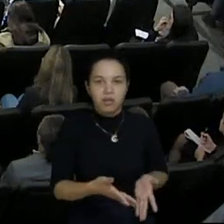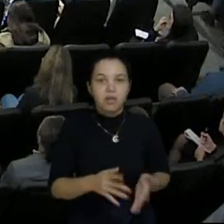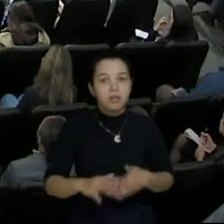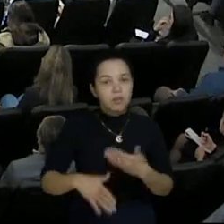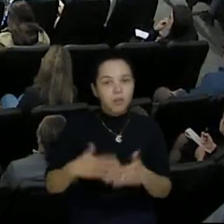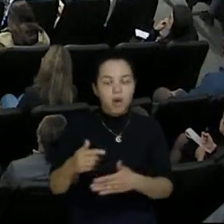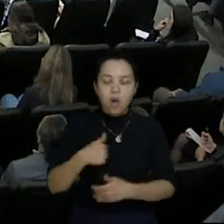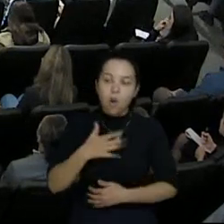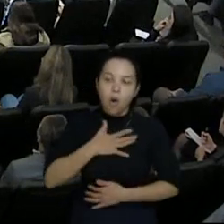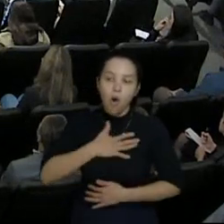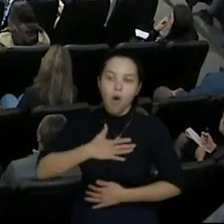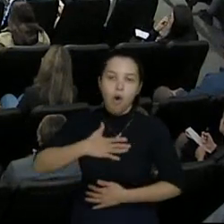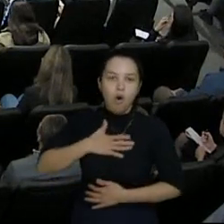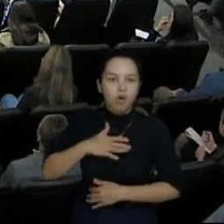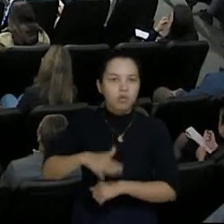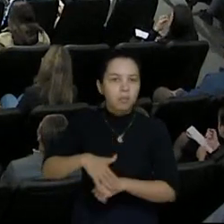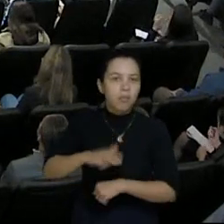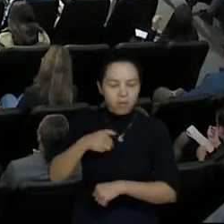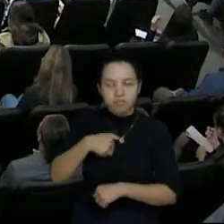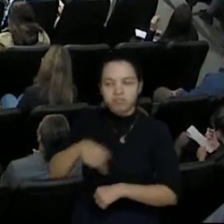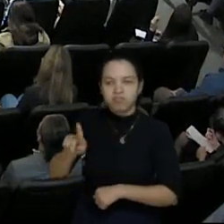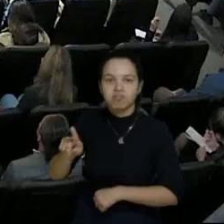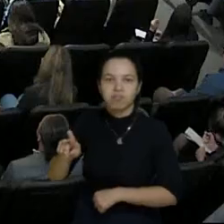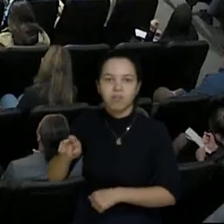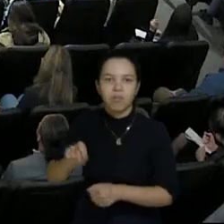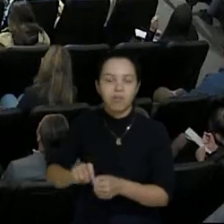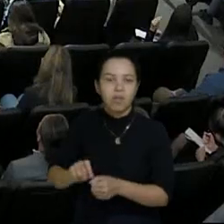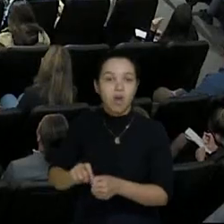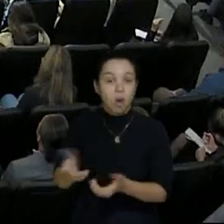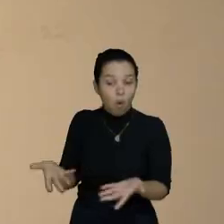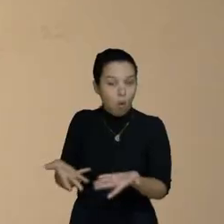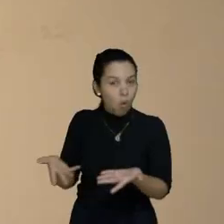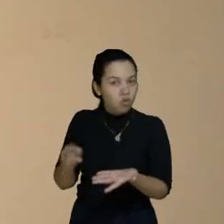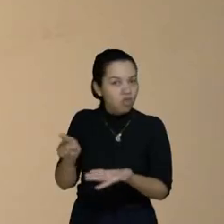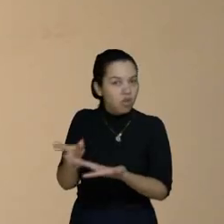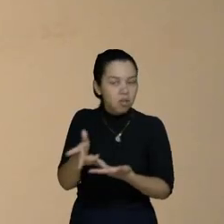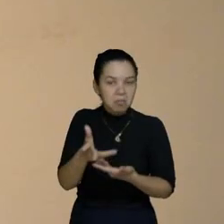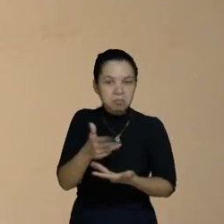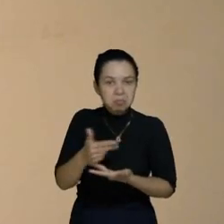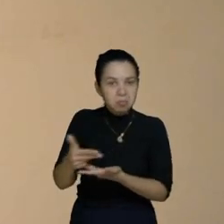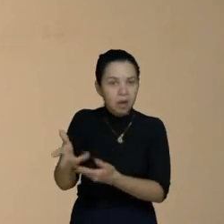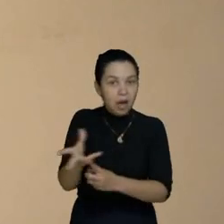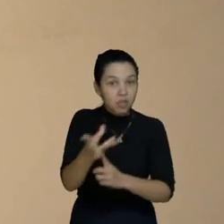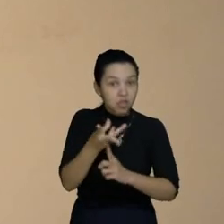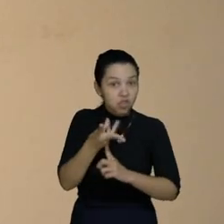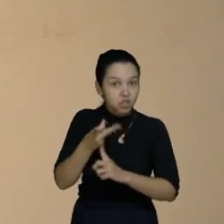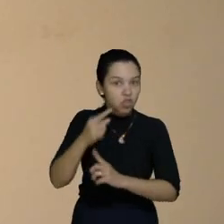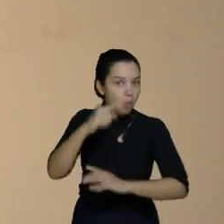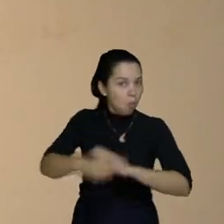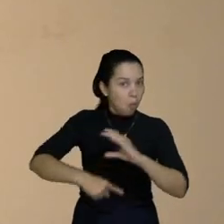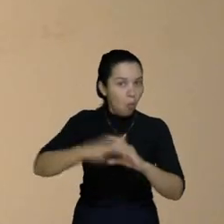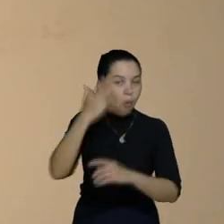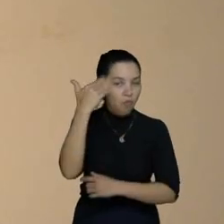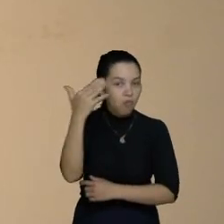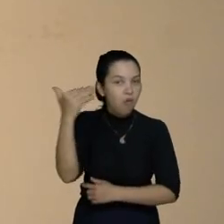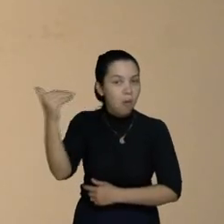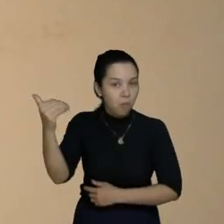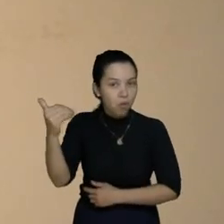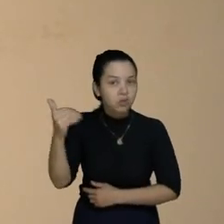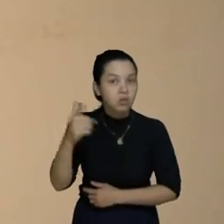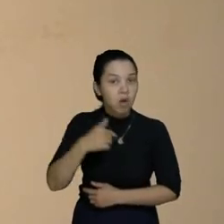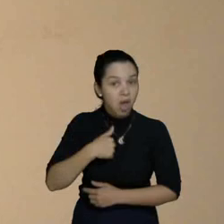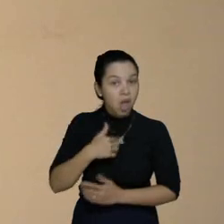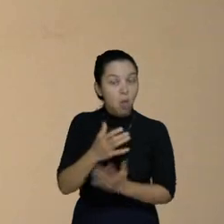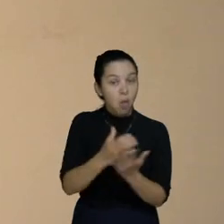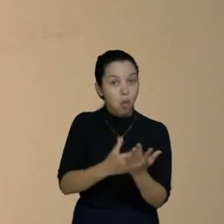sabia fazer de fato e hoje ele é um artista reconhecido internacionalmente eu fui olh olhar o currículo dele ele já expôs